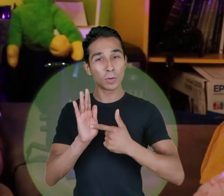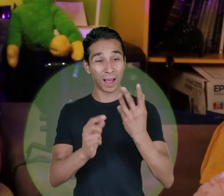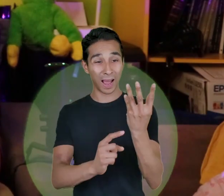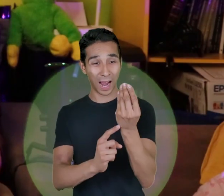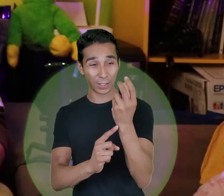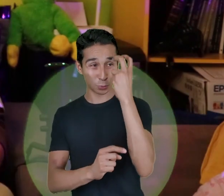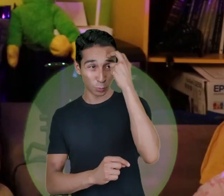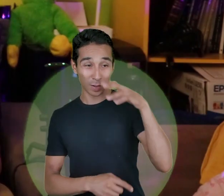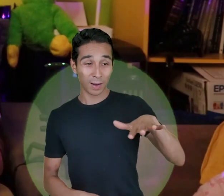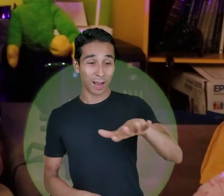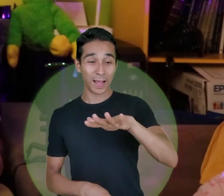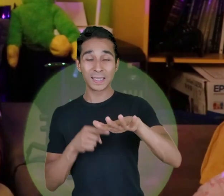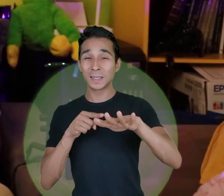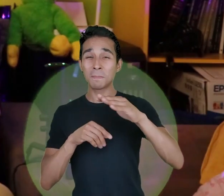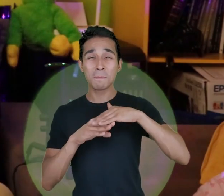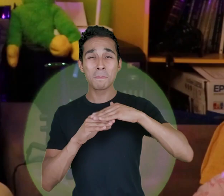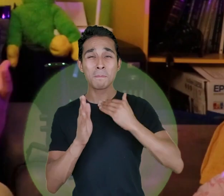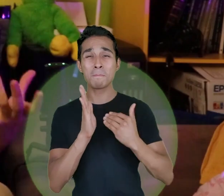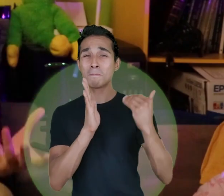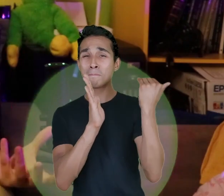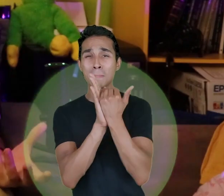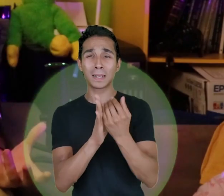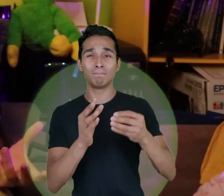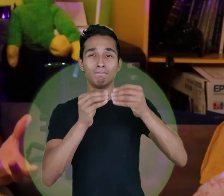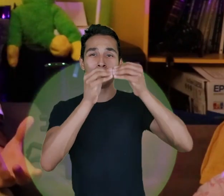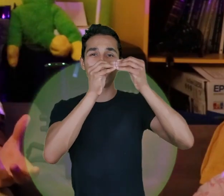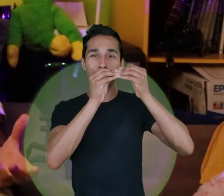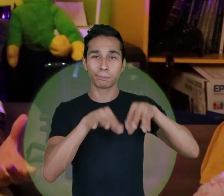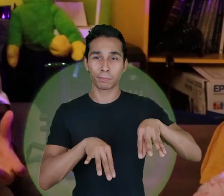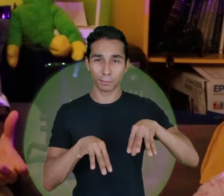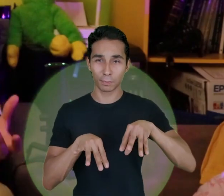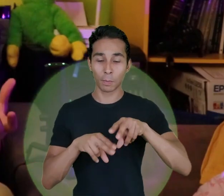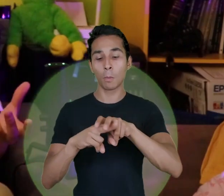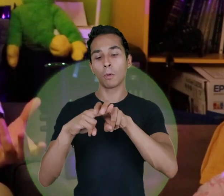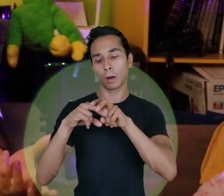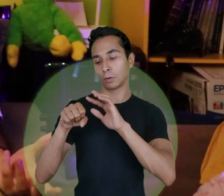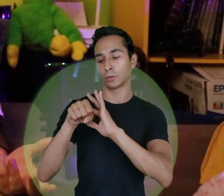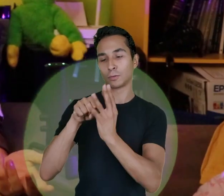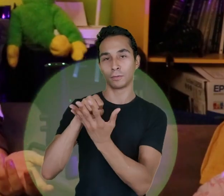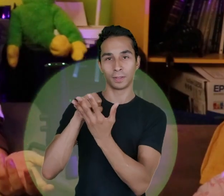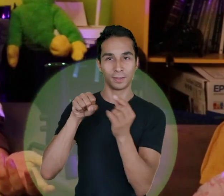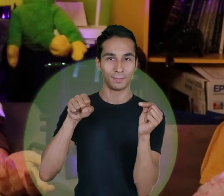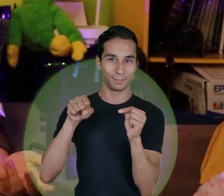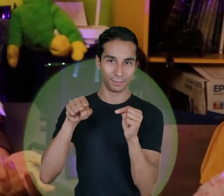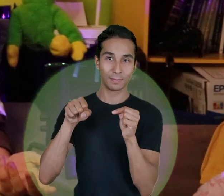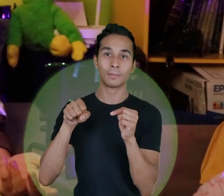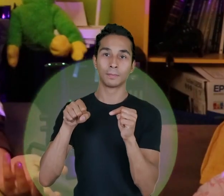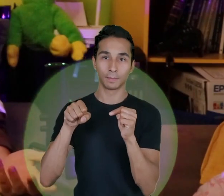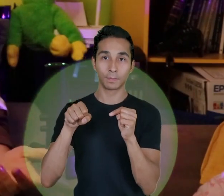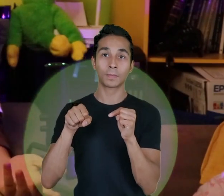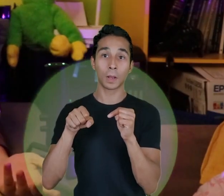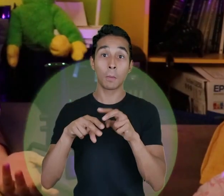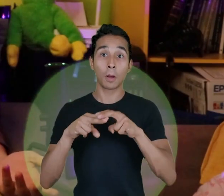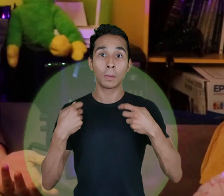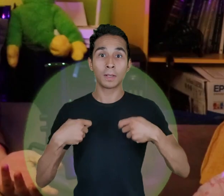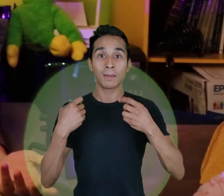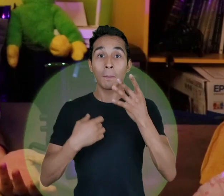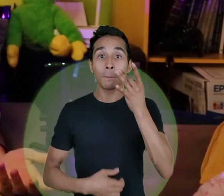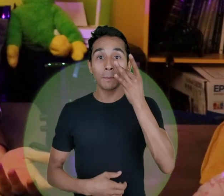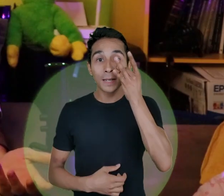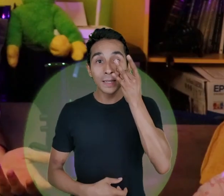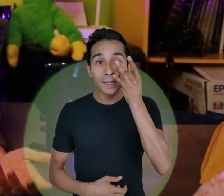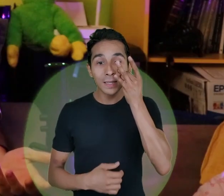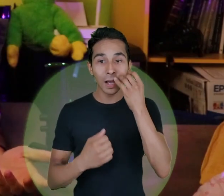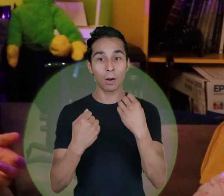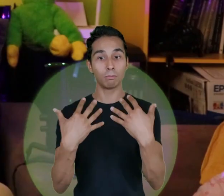que as coisas não foram fáceis. E se o encontro do público, né, era uma coisa fundamental do nosso trabalho, como é possível